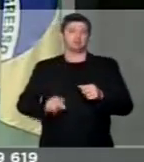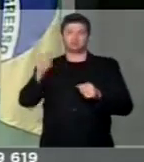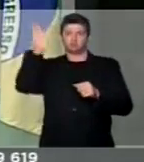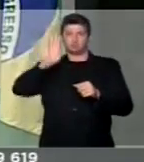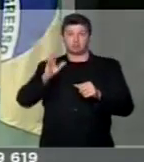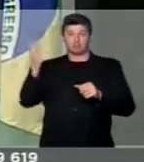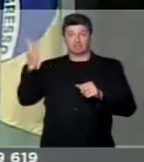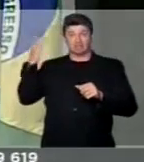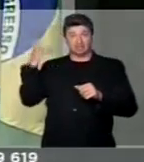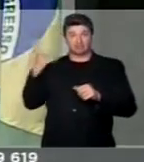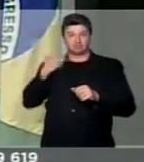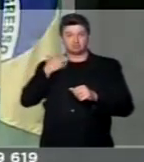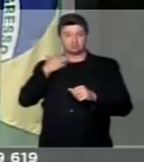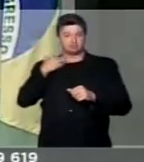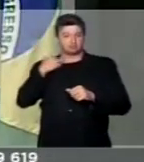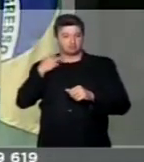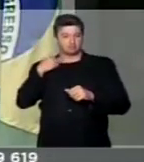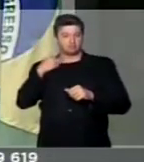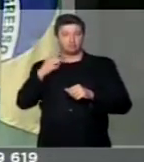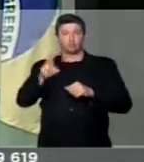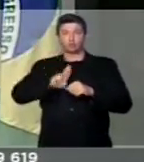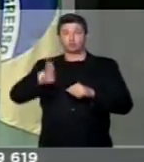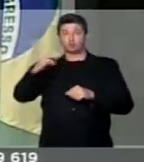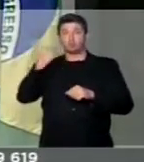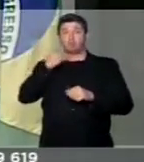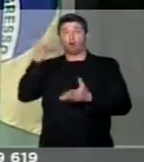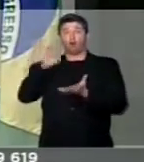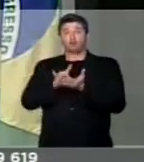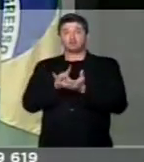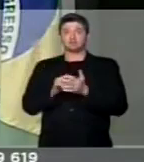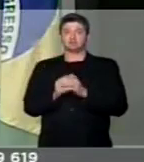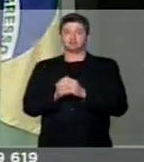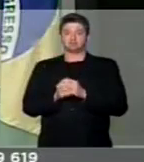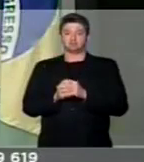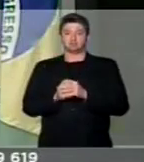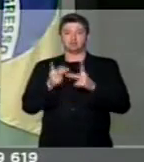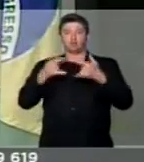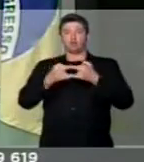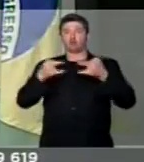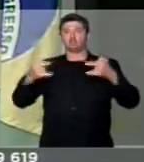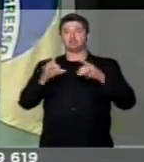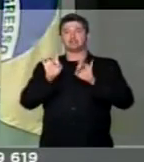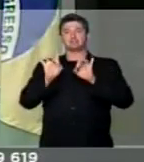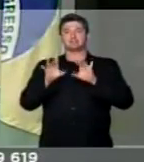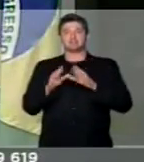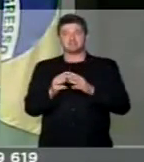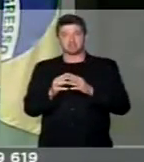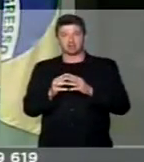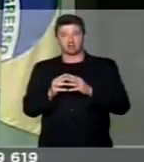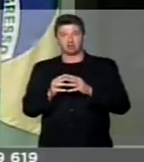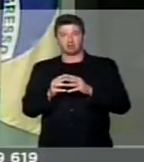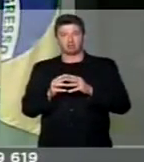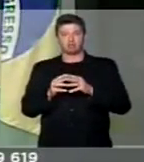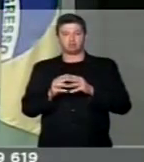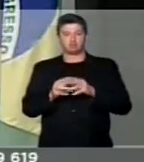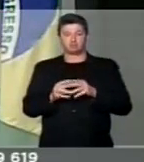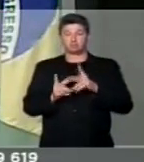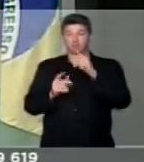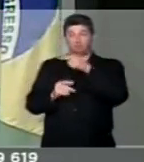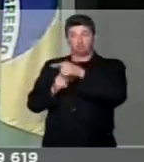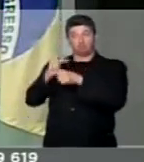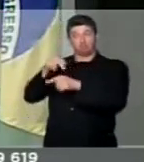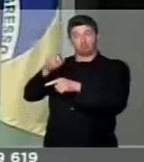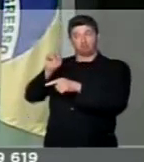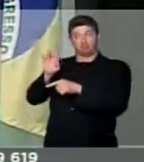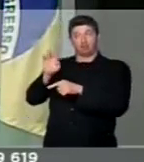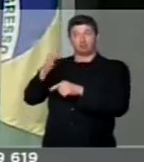República anterior utilizou banco oficial como se fosse um cheque especial que chegou, Pompeu de Matos,